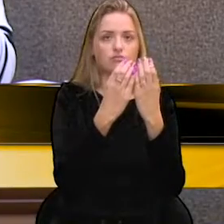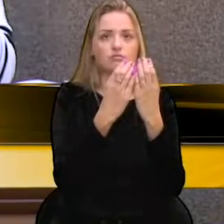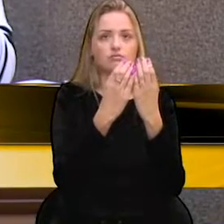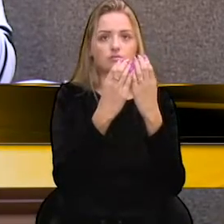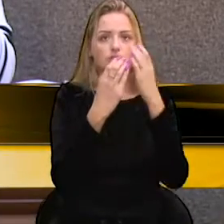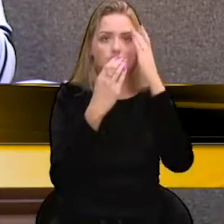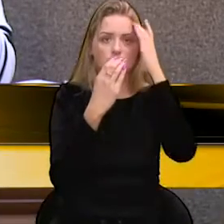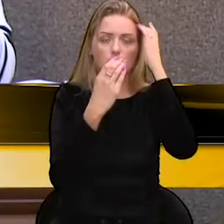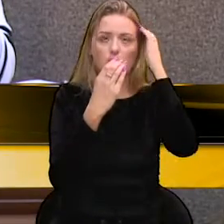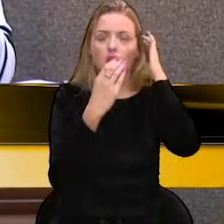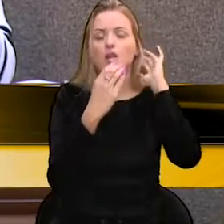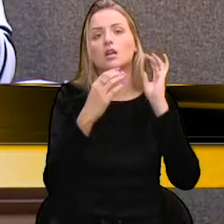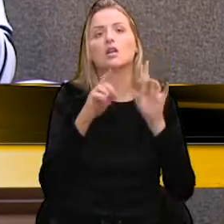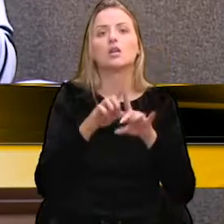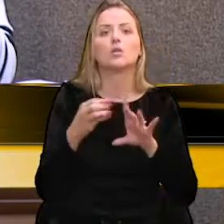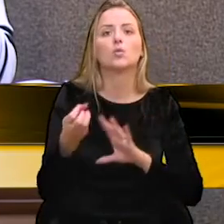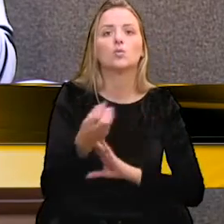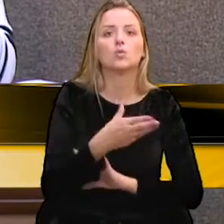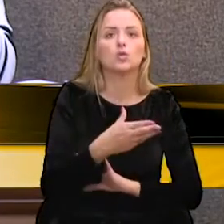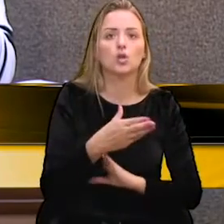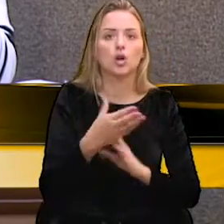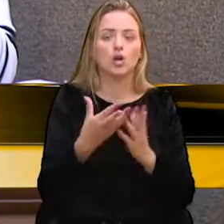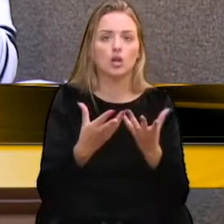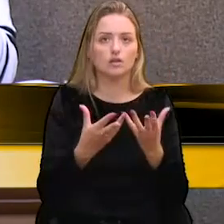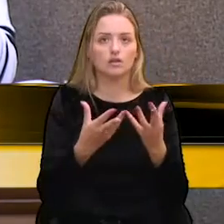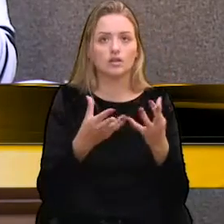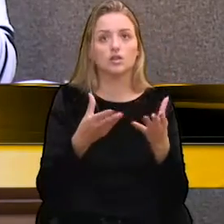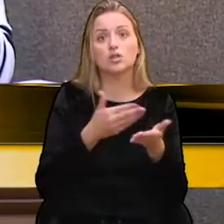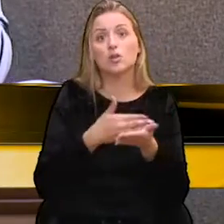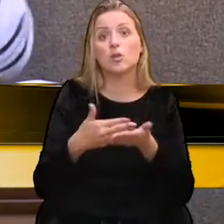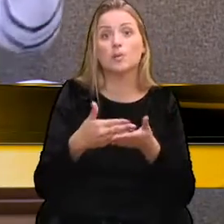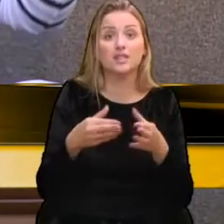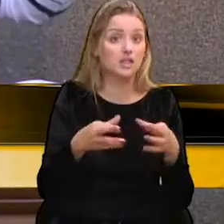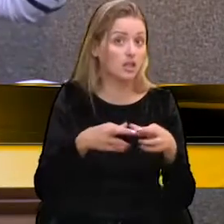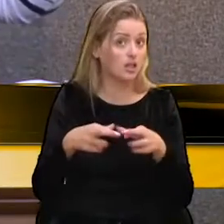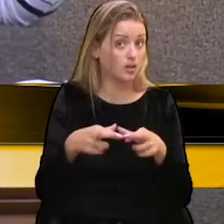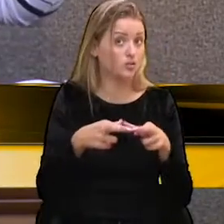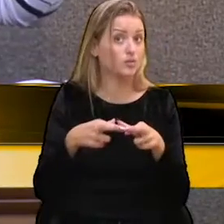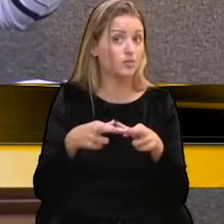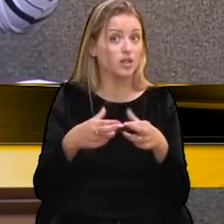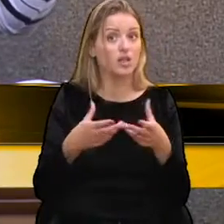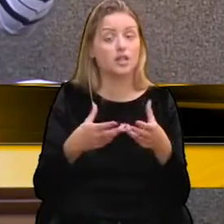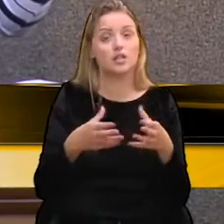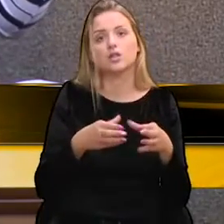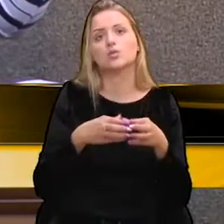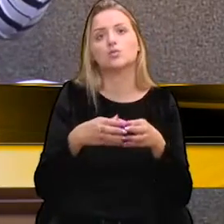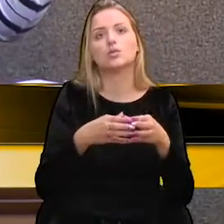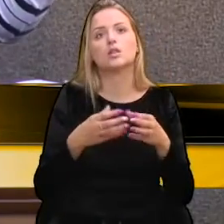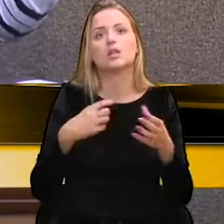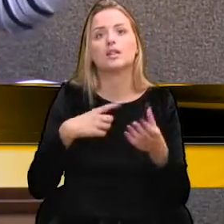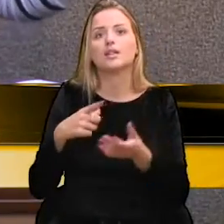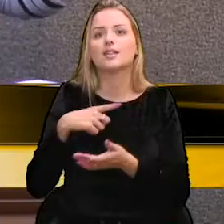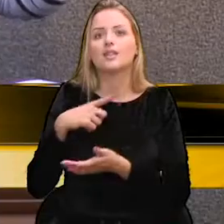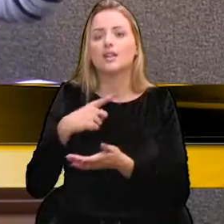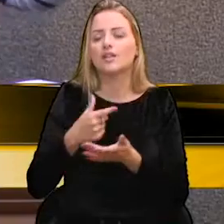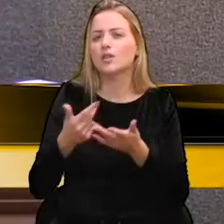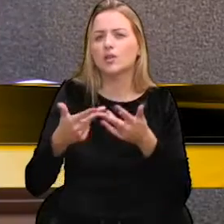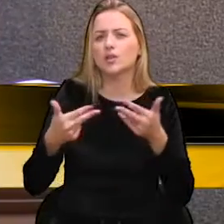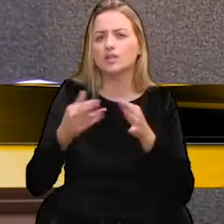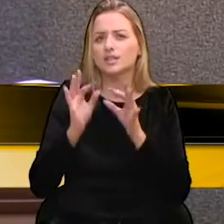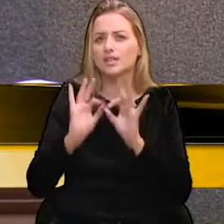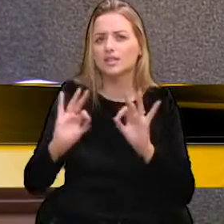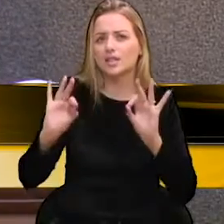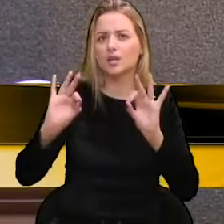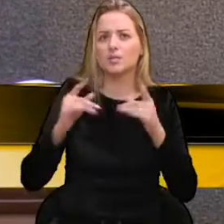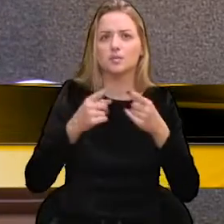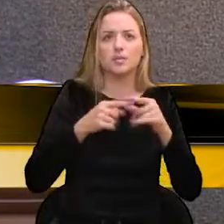uma nova matriz econômica, né? A começar pelo turismo, isso é o mundo, né, vereador? Nós tivemos aqui pequenos eventos, mas que se tornaram